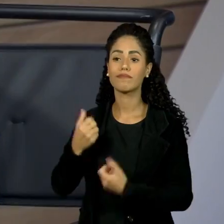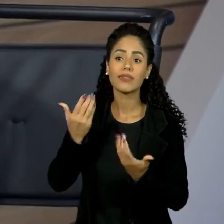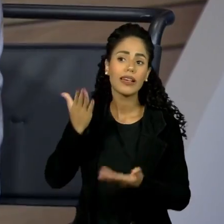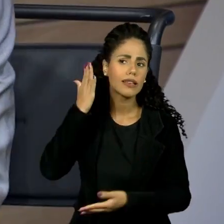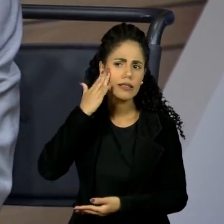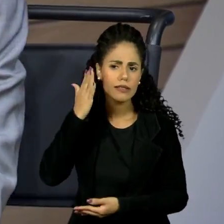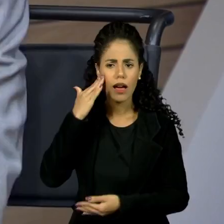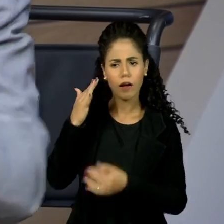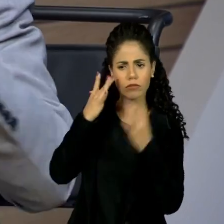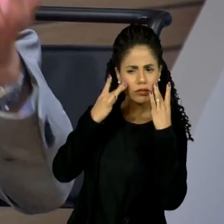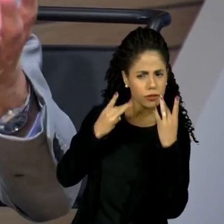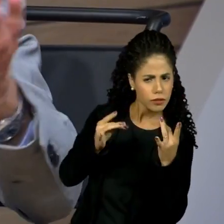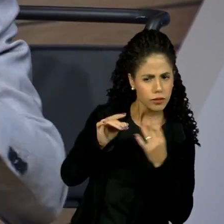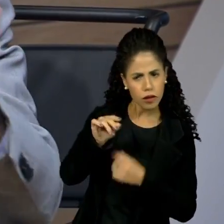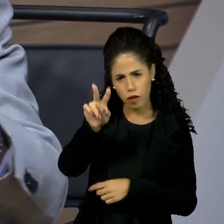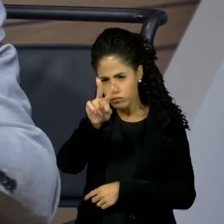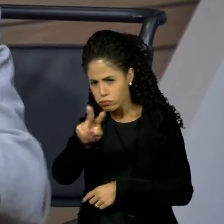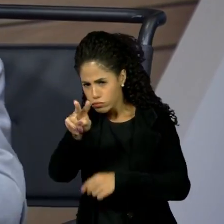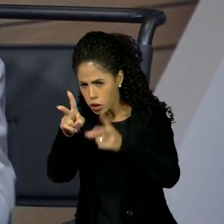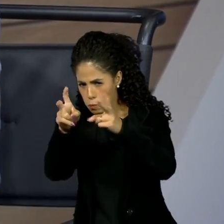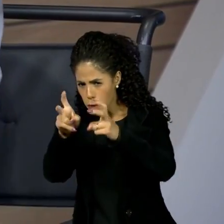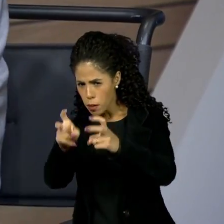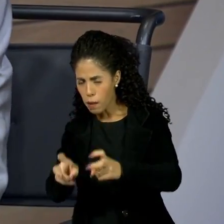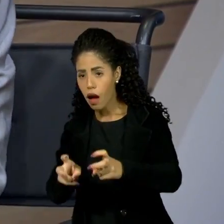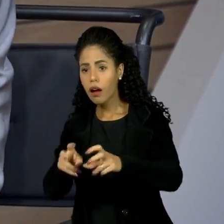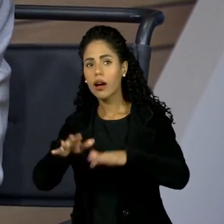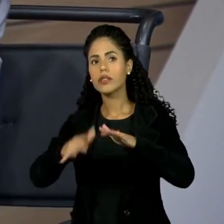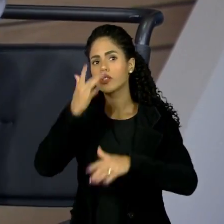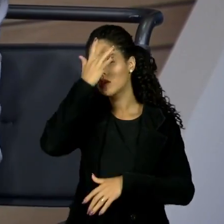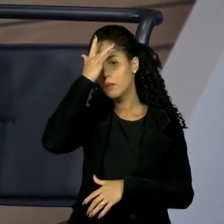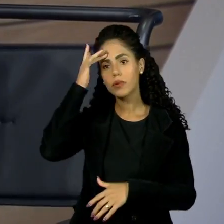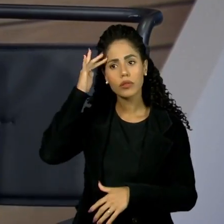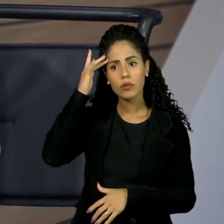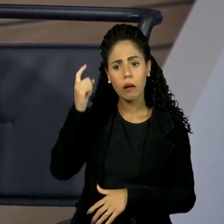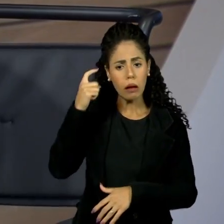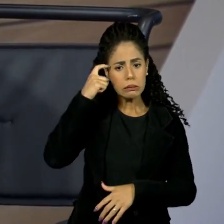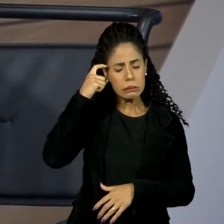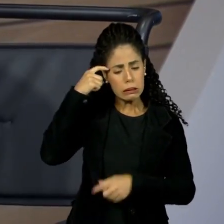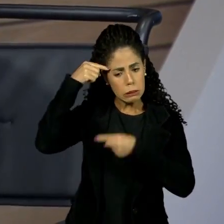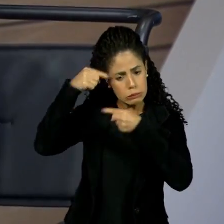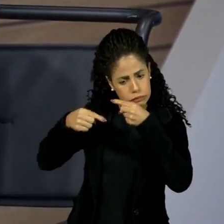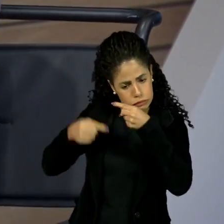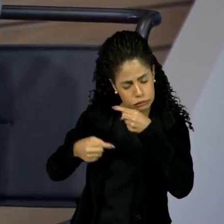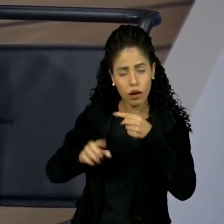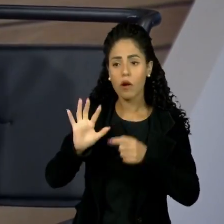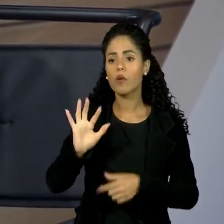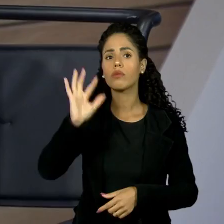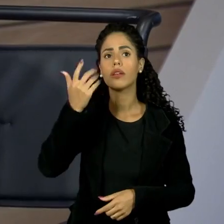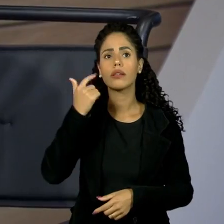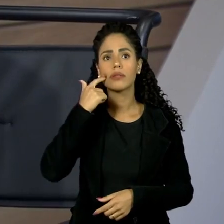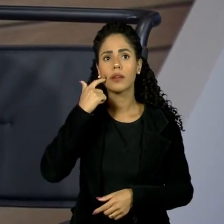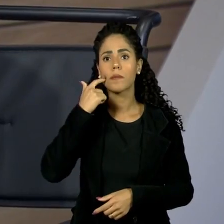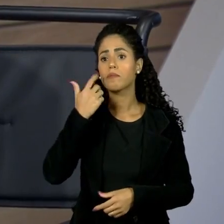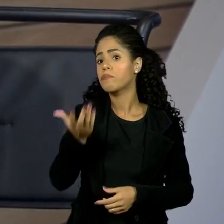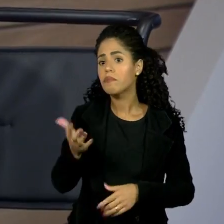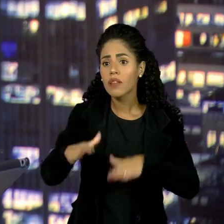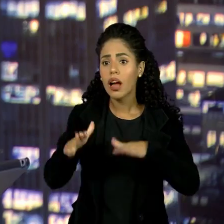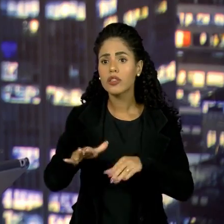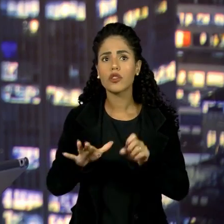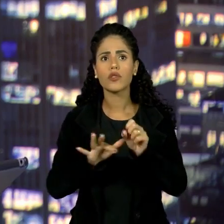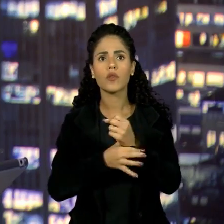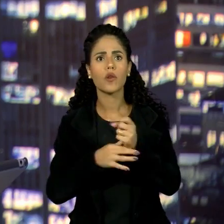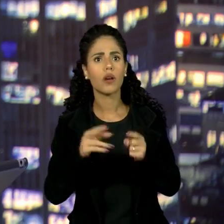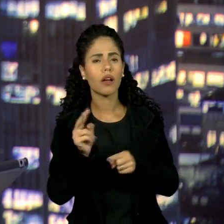presta atenção. E que se você tem alguém com demência no edifício, essa pessoa desce. E ele sabe que não